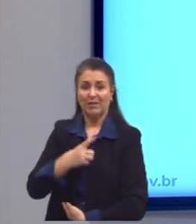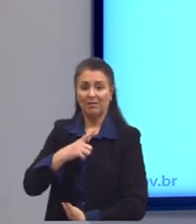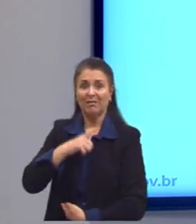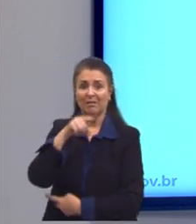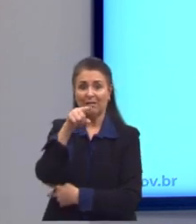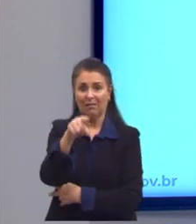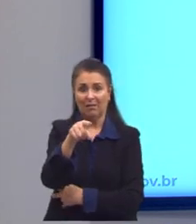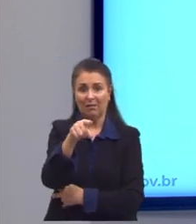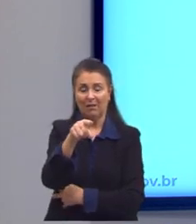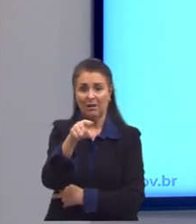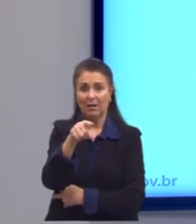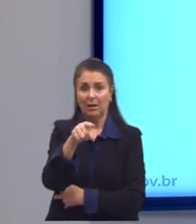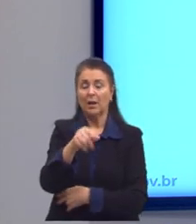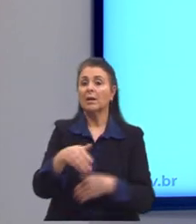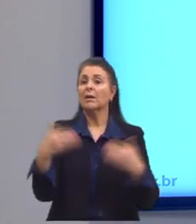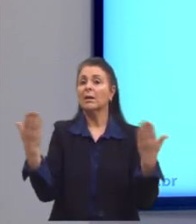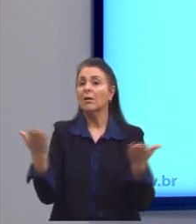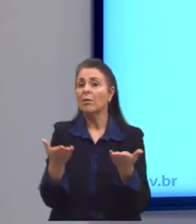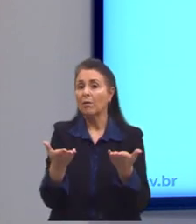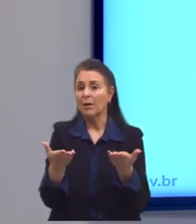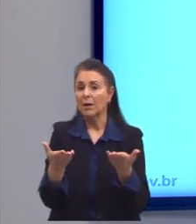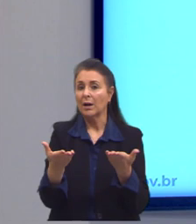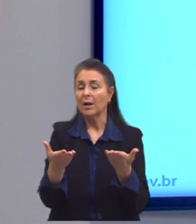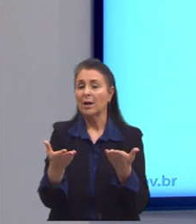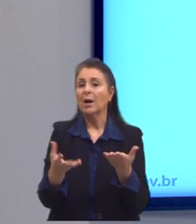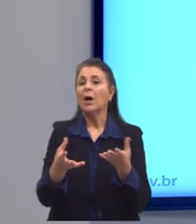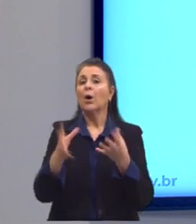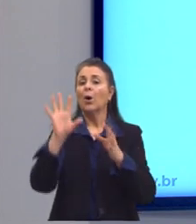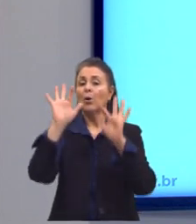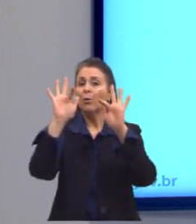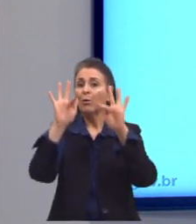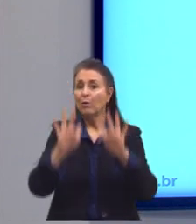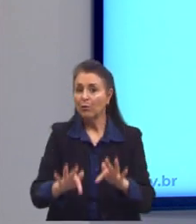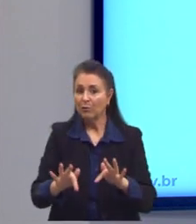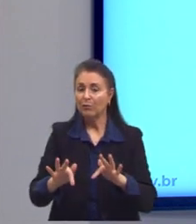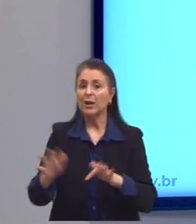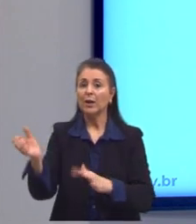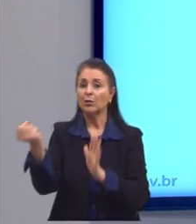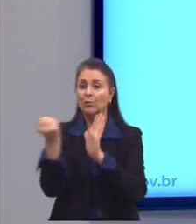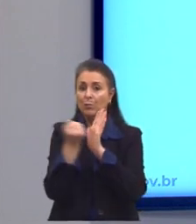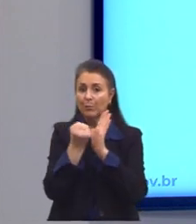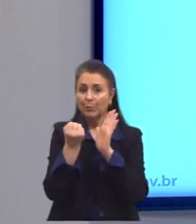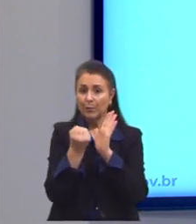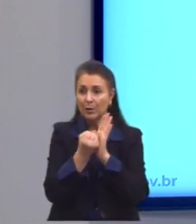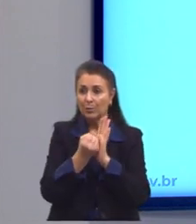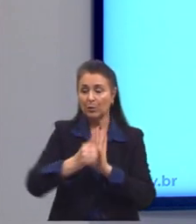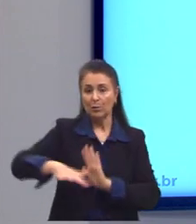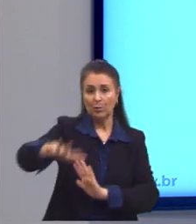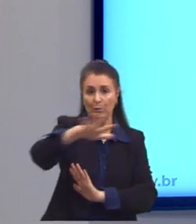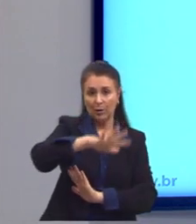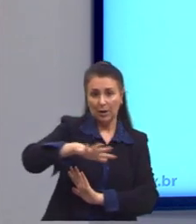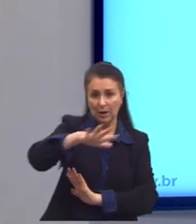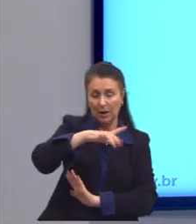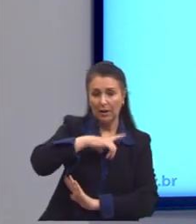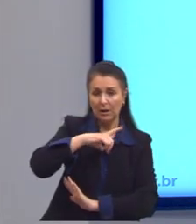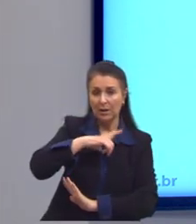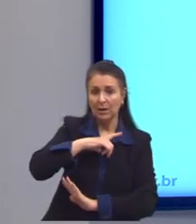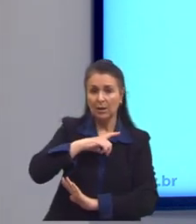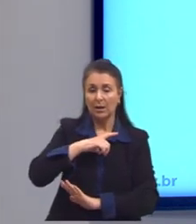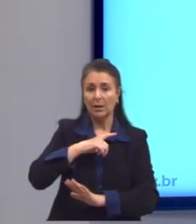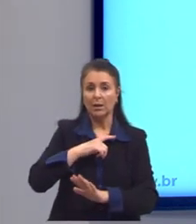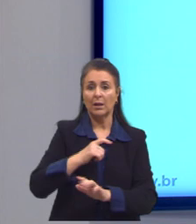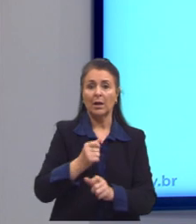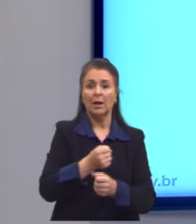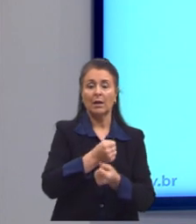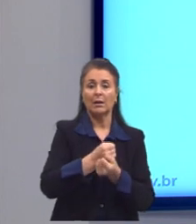Nessa situação descrita a destruição do patrimônio natural dessas áreas de se destacado é explicada pela distribuição